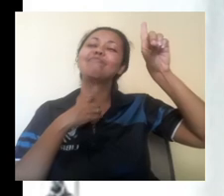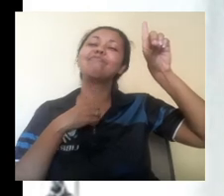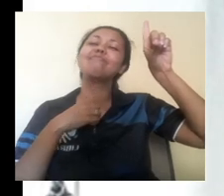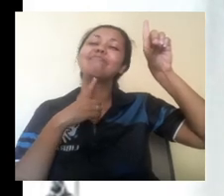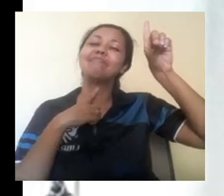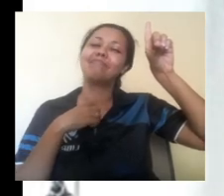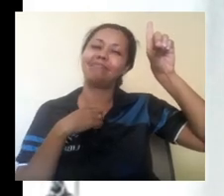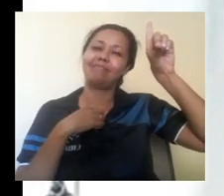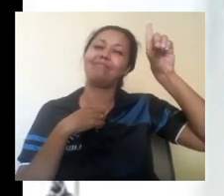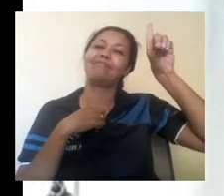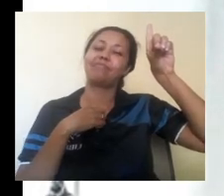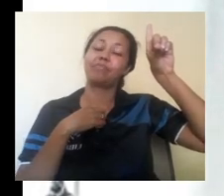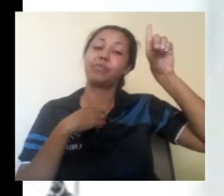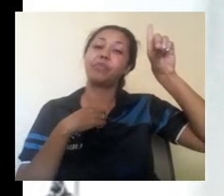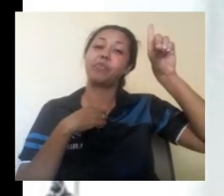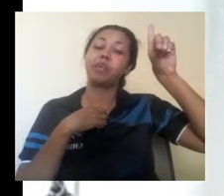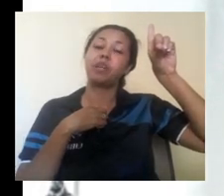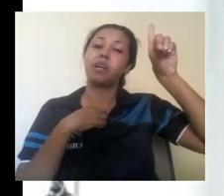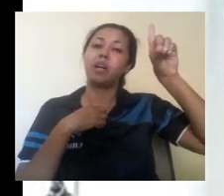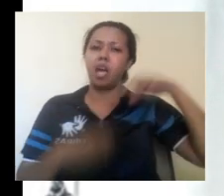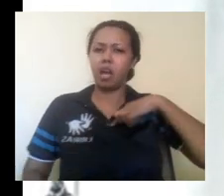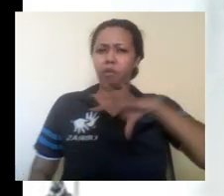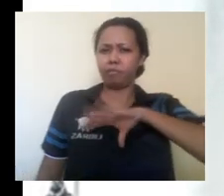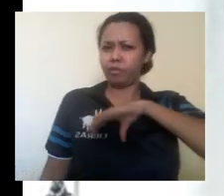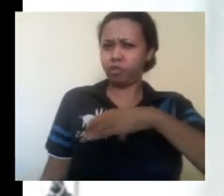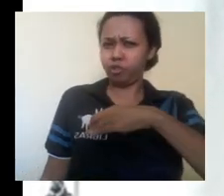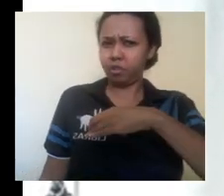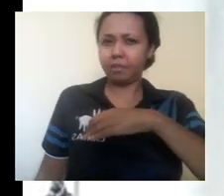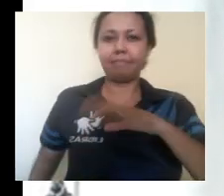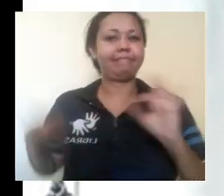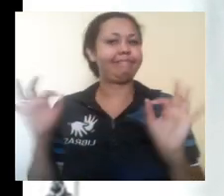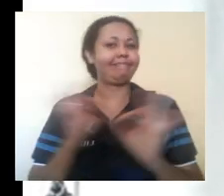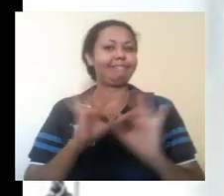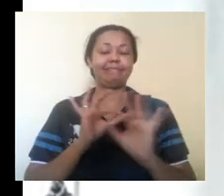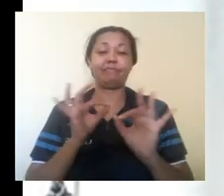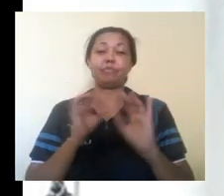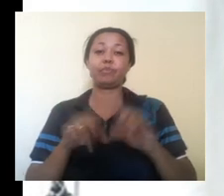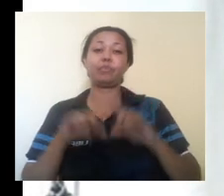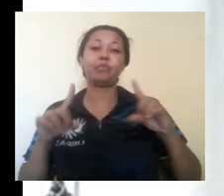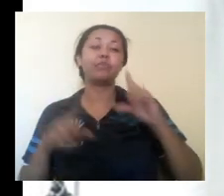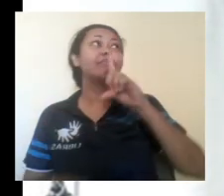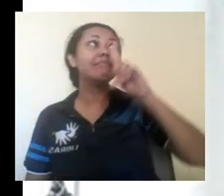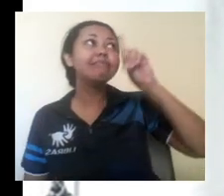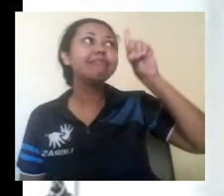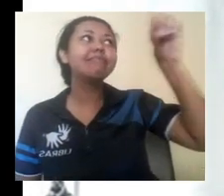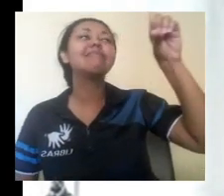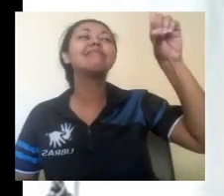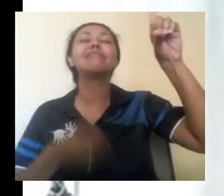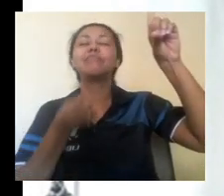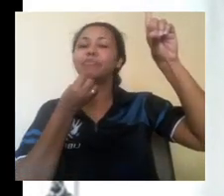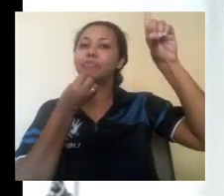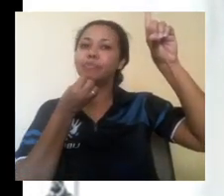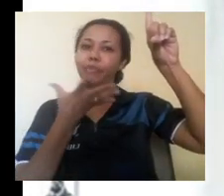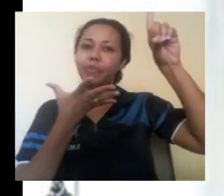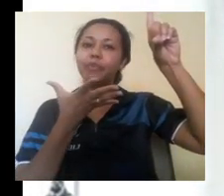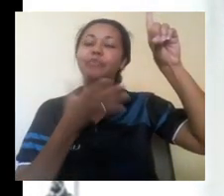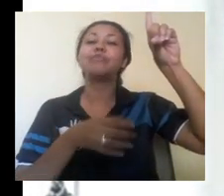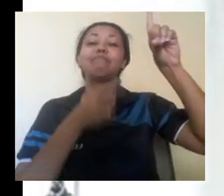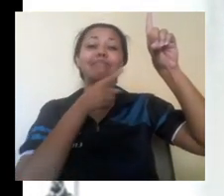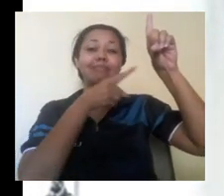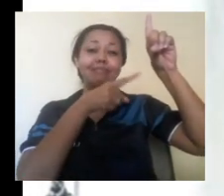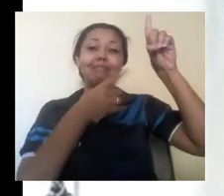é notável e é bom, Ele é verdadeiro e Ele é fiel. Amém? Eu vou dizer